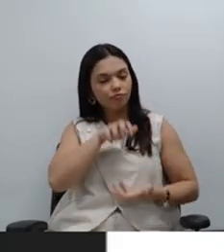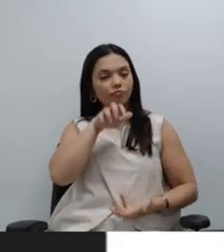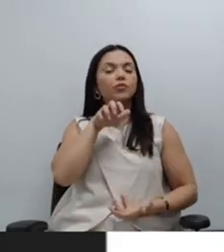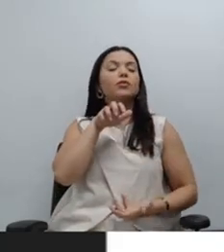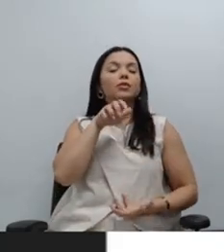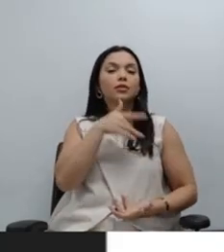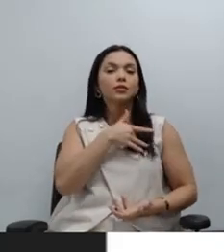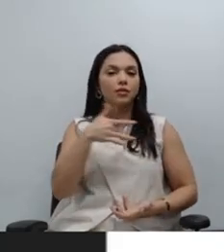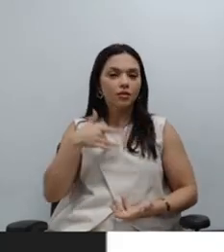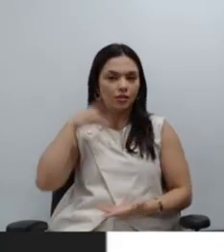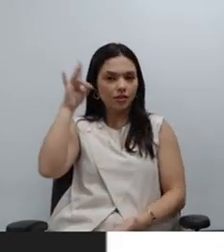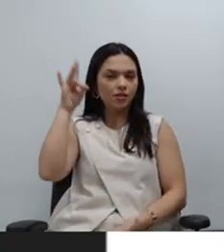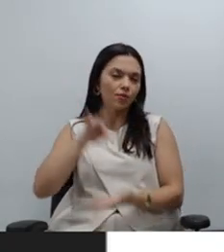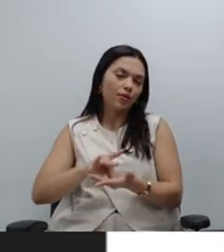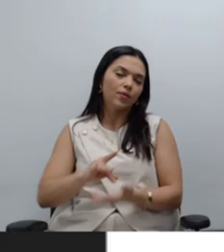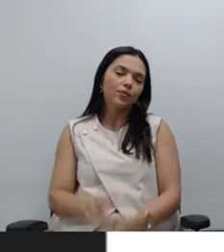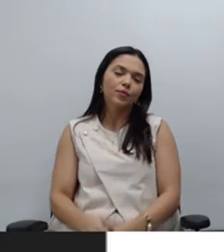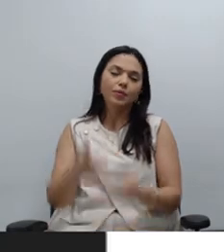Obrigada.